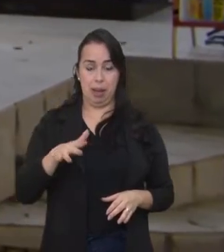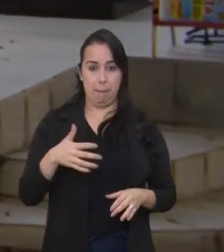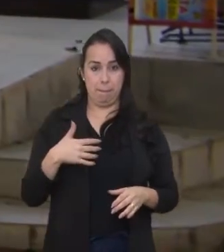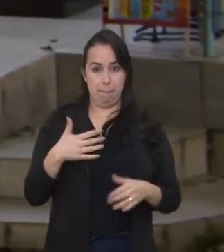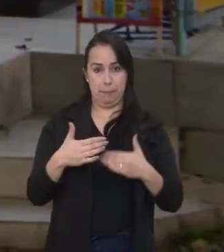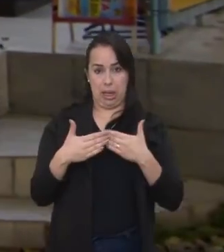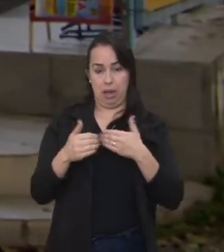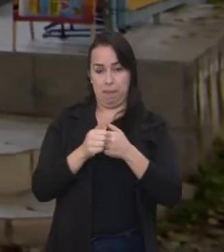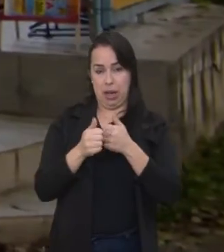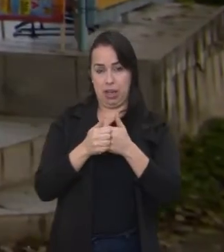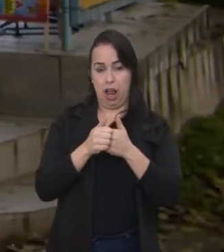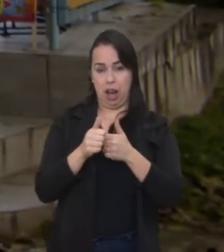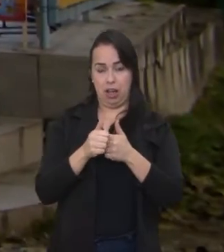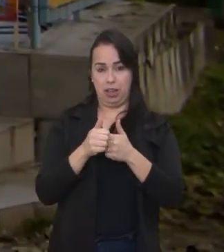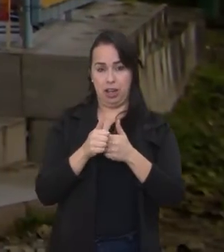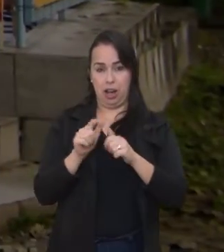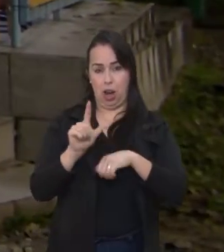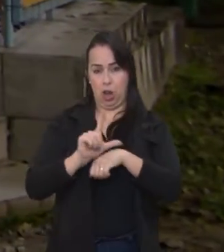na Anchieta,